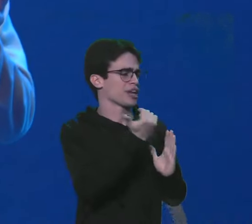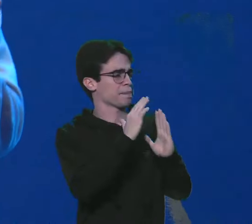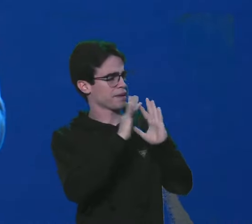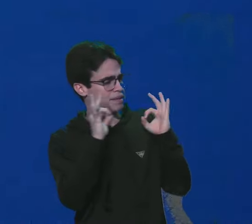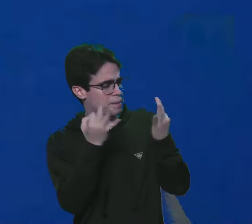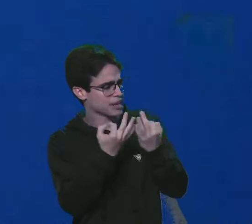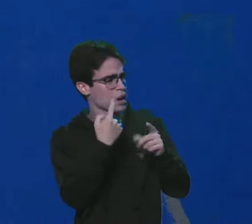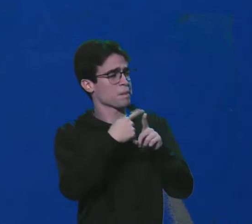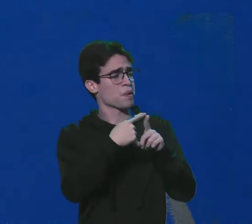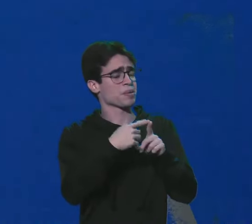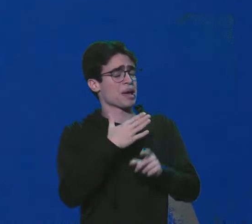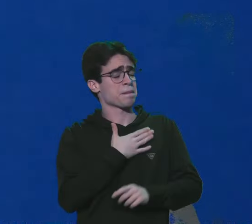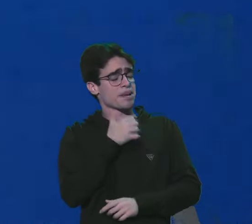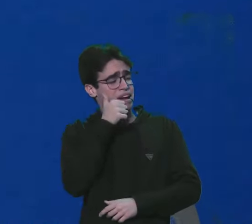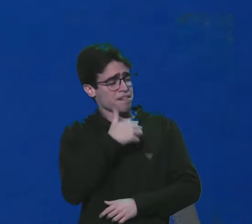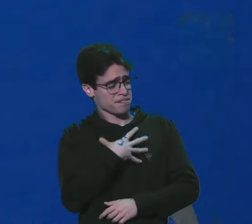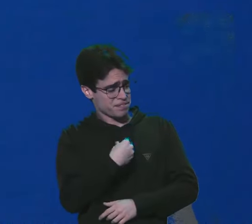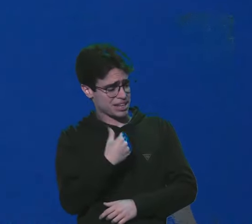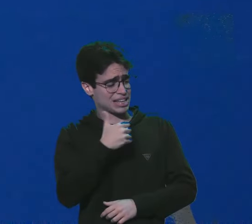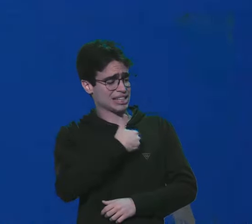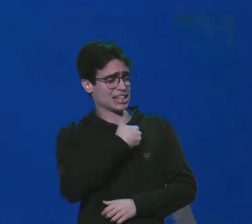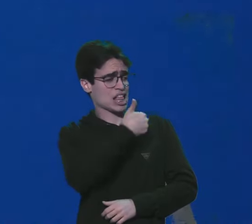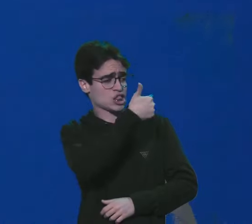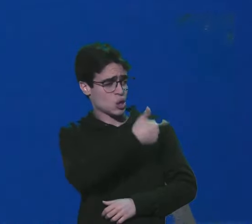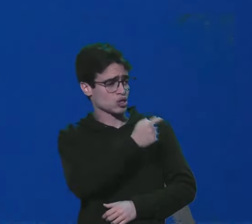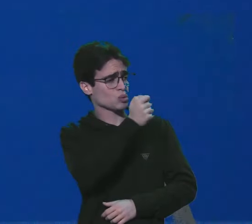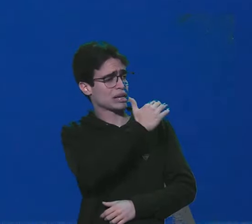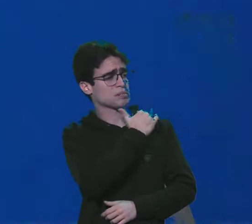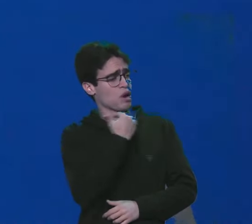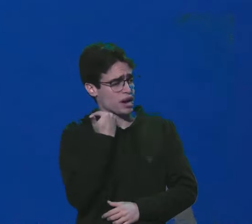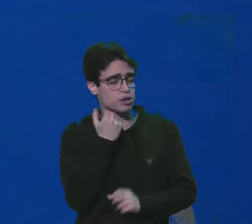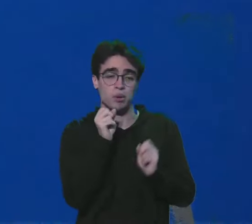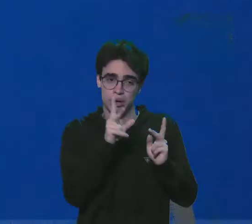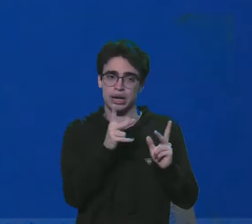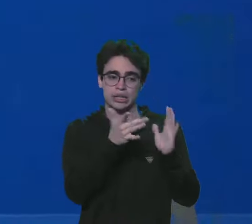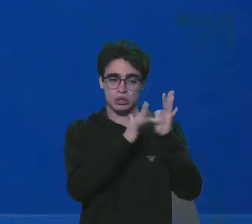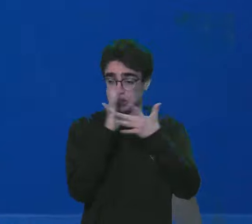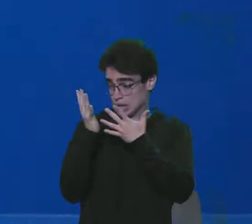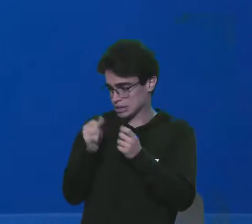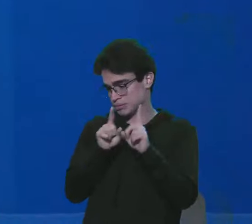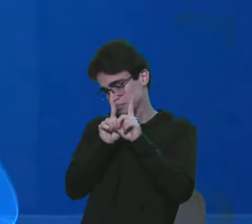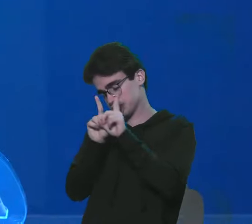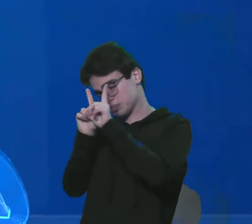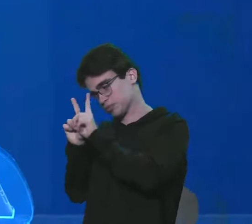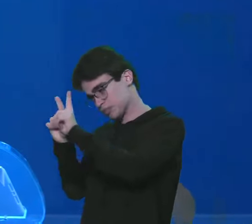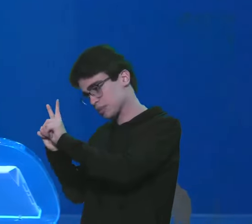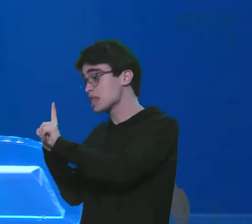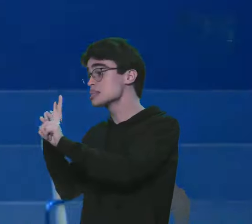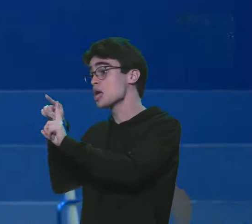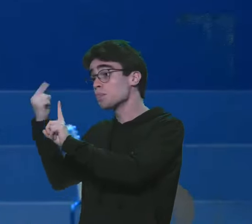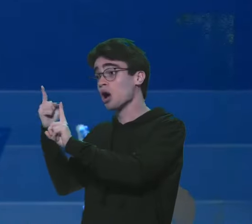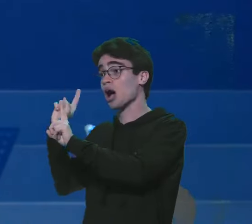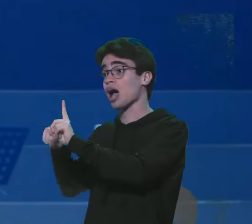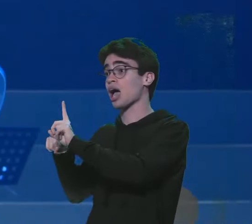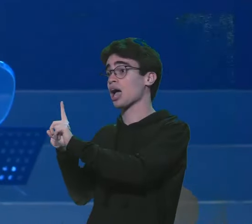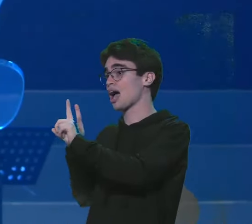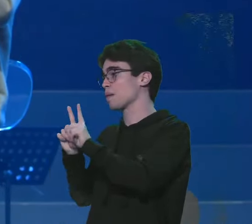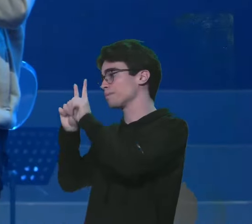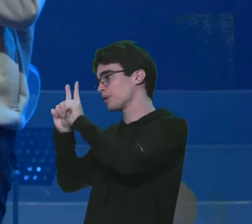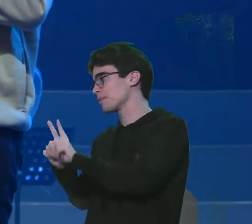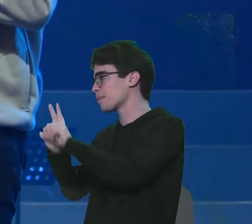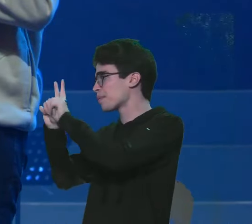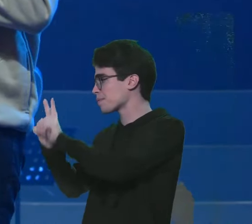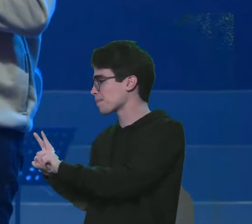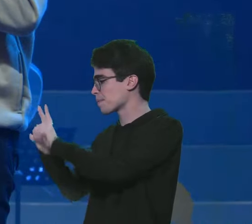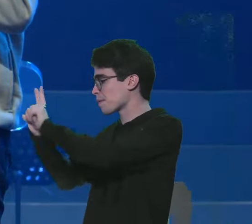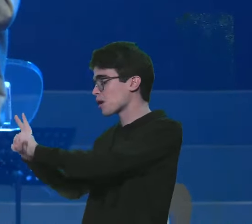filha de 12 anos está morrendo. E a Bíblia diz que Jesus foi com ele. Mas depois disso, enquanto eles estão indo até a casa de